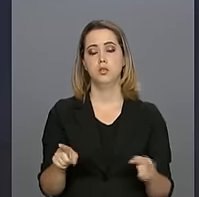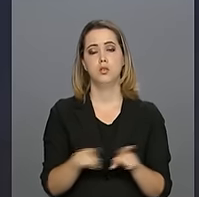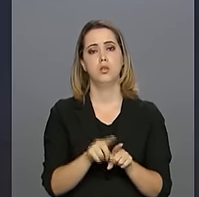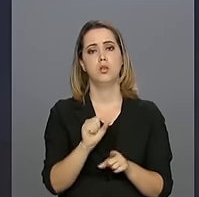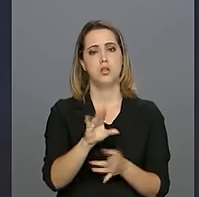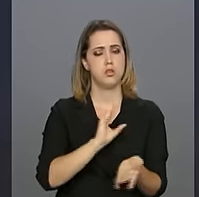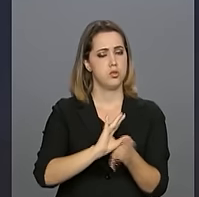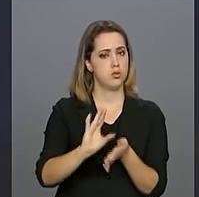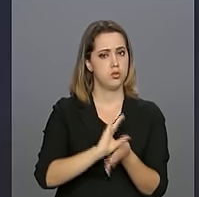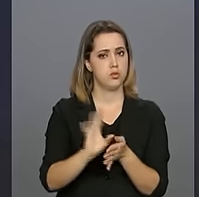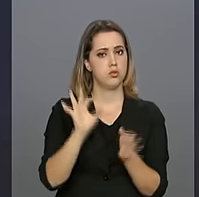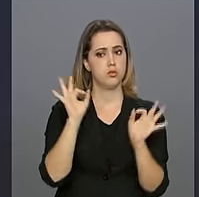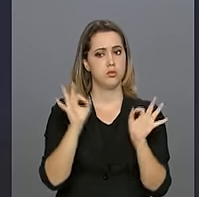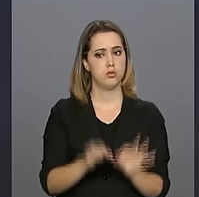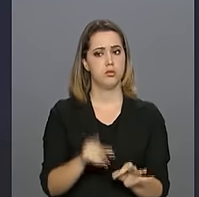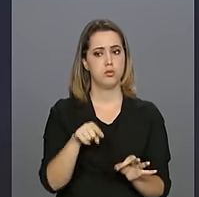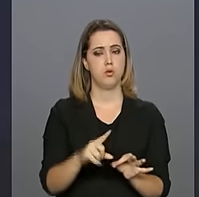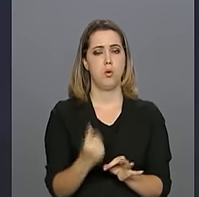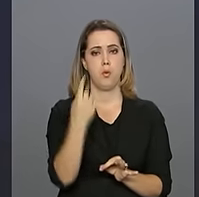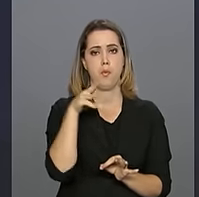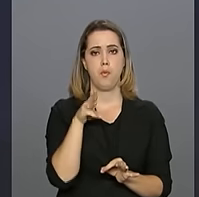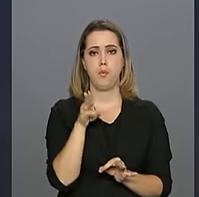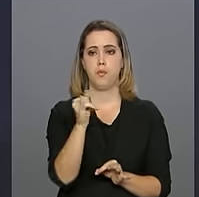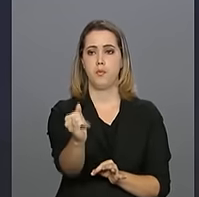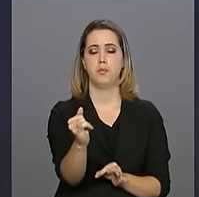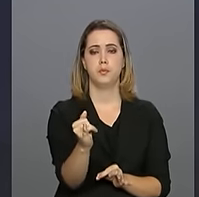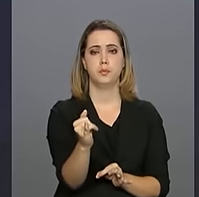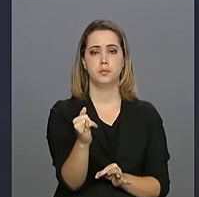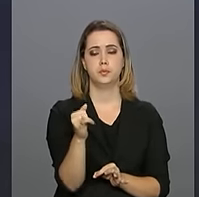Este montante faz parte de uma verba de